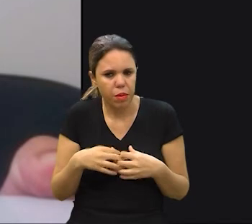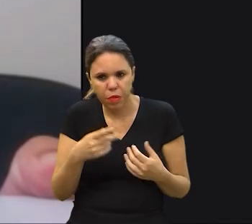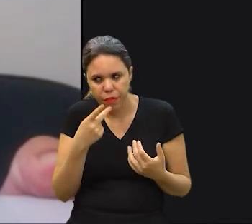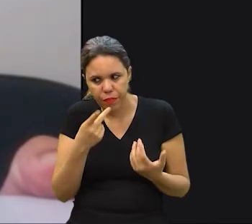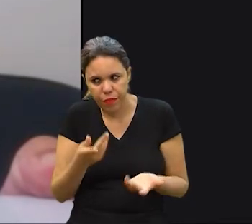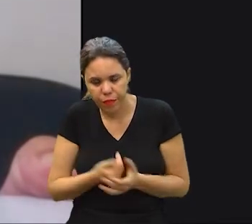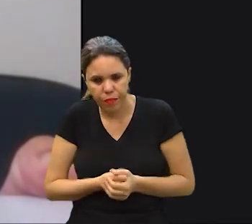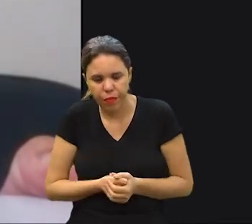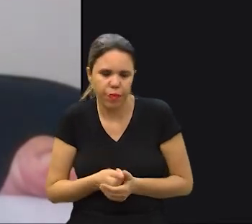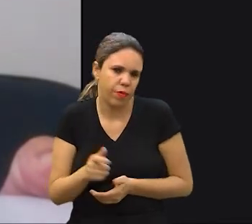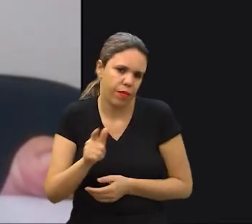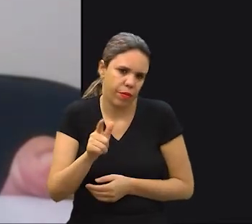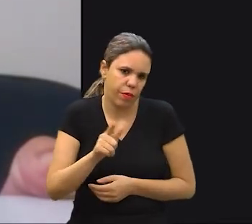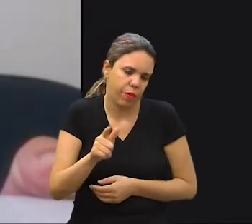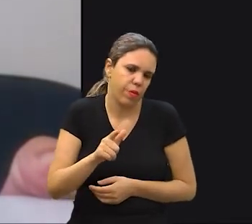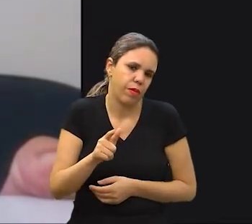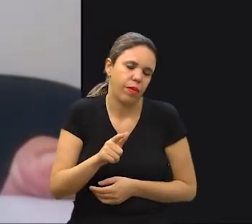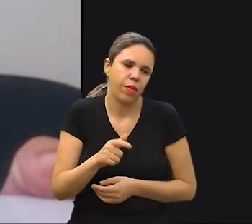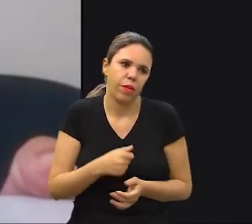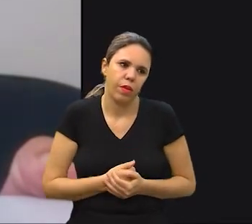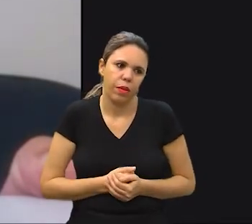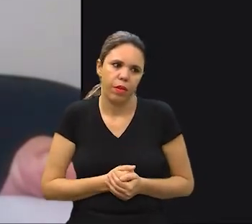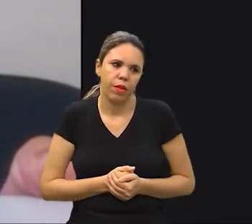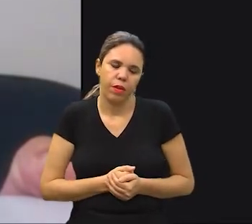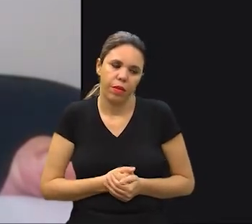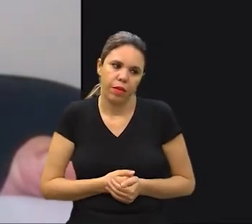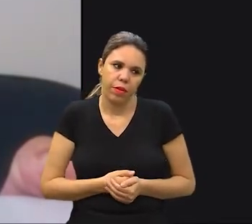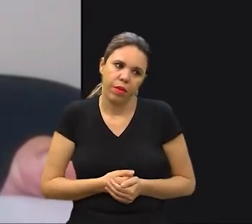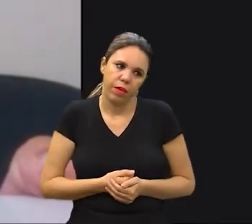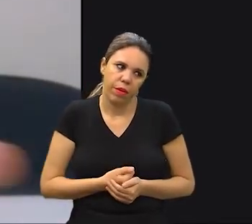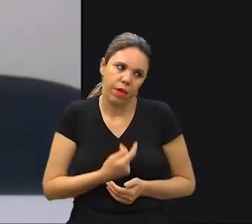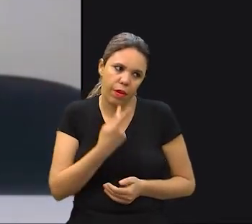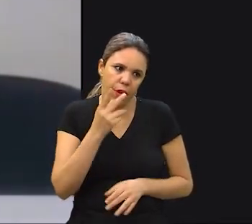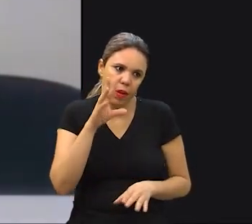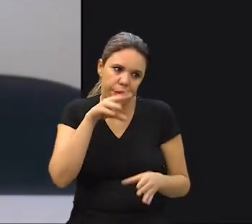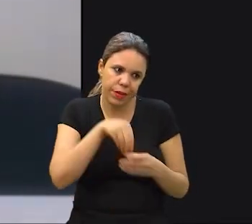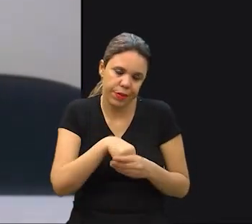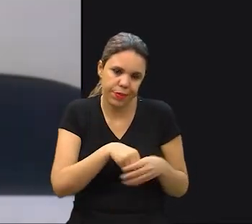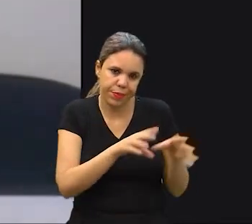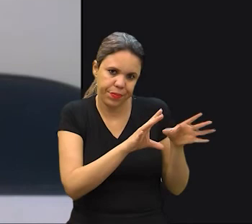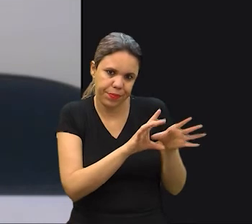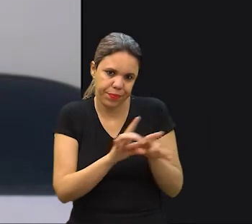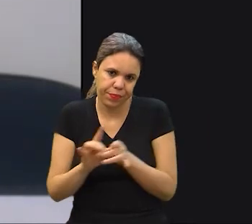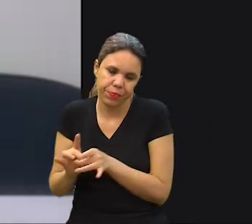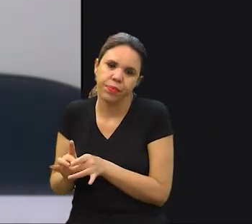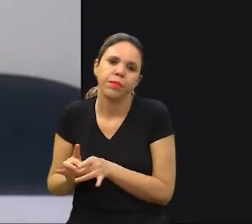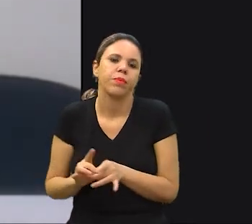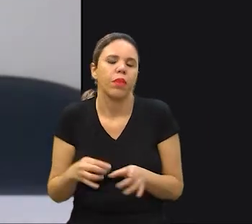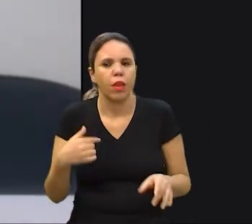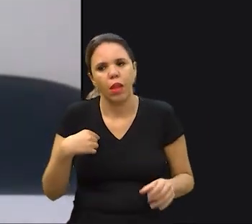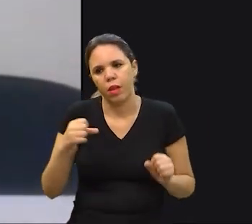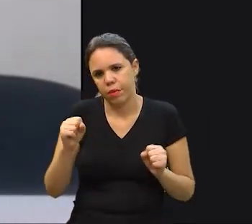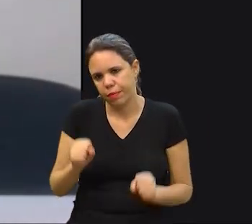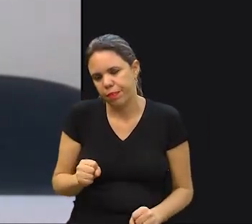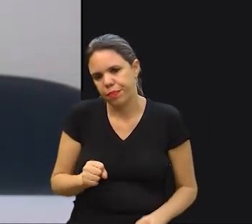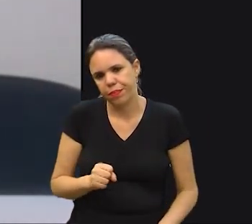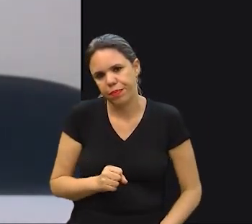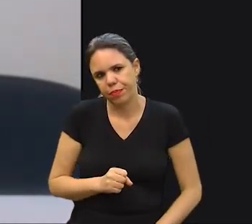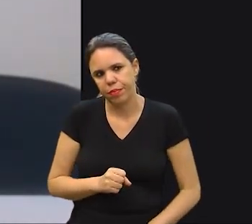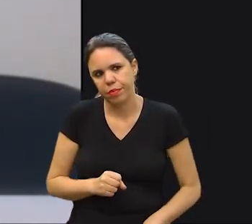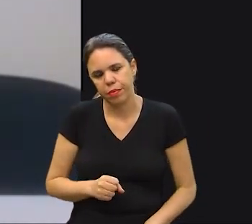situação. Então, é lógico que eu vou colocar essa fala dentro de um contexto, para que eu